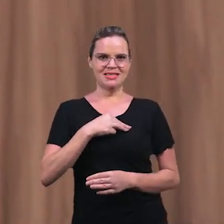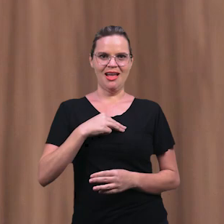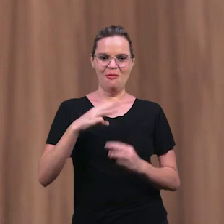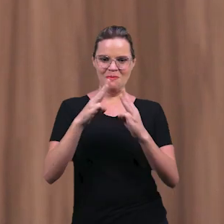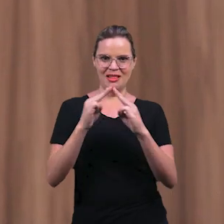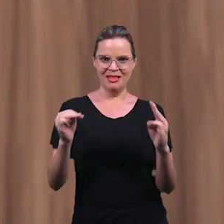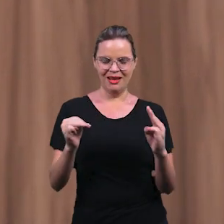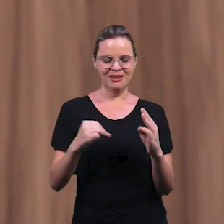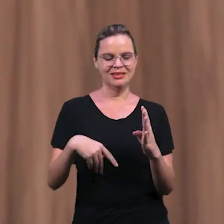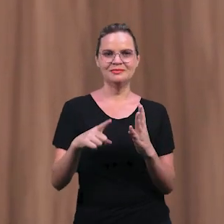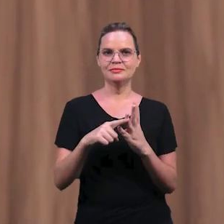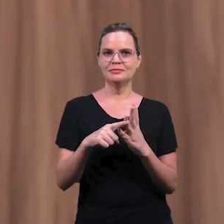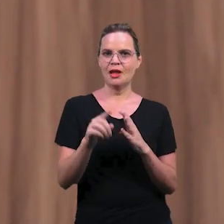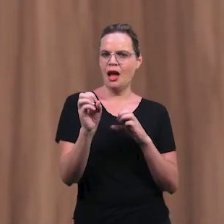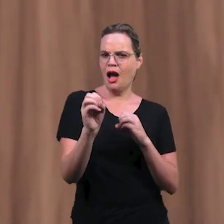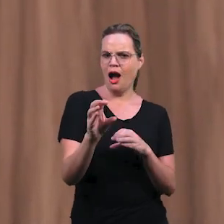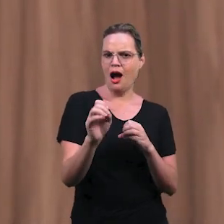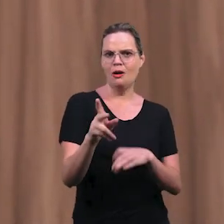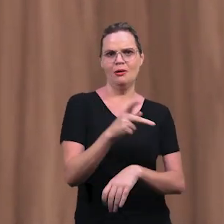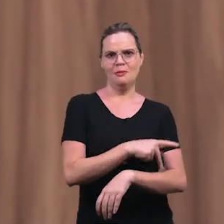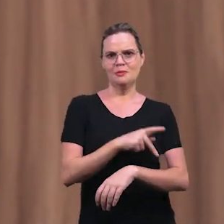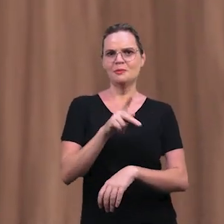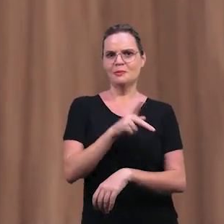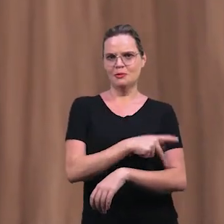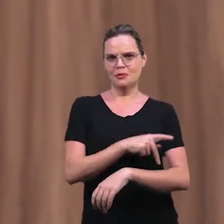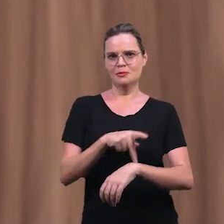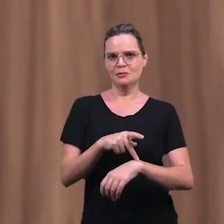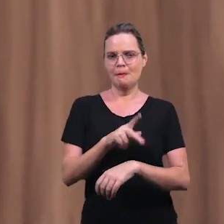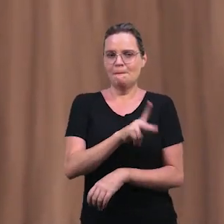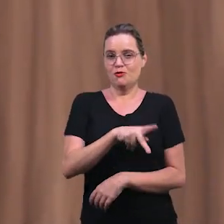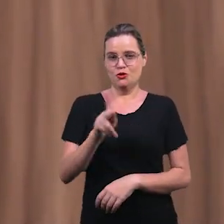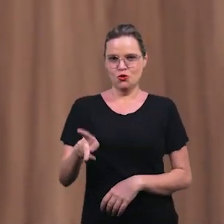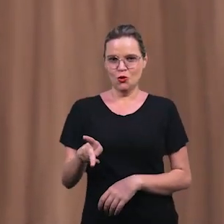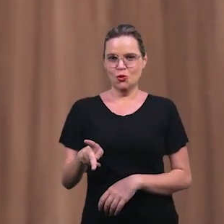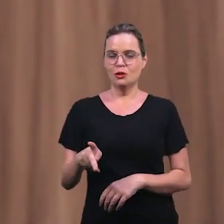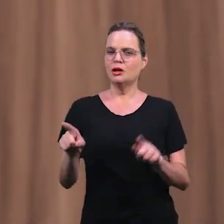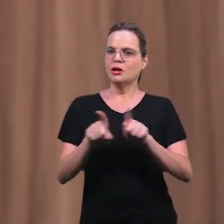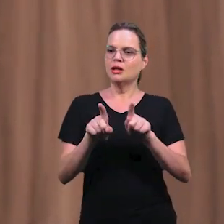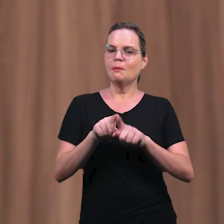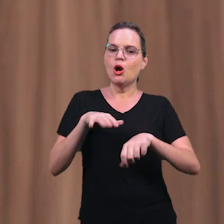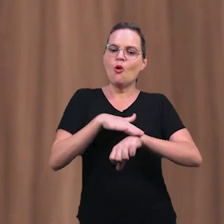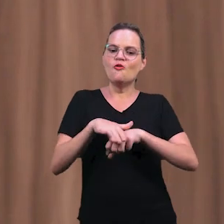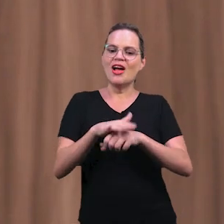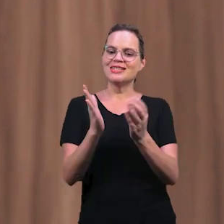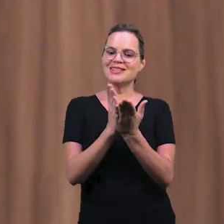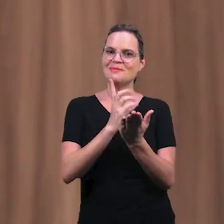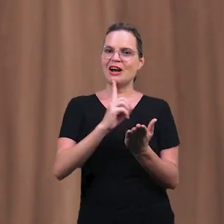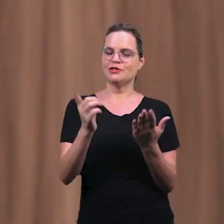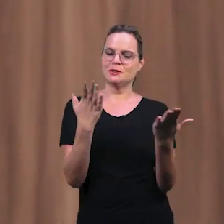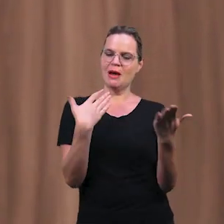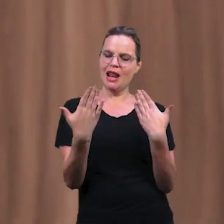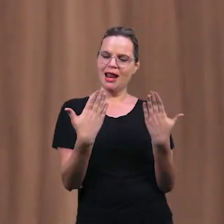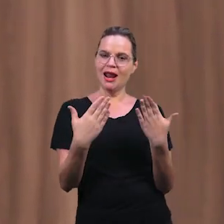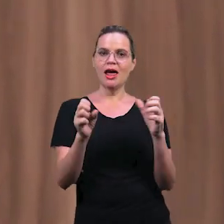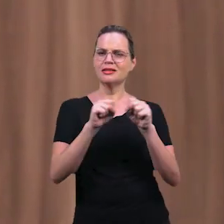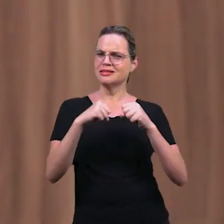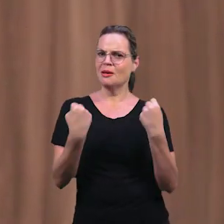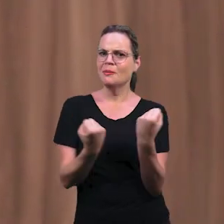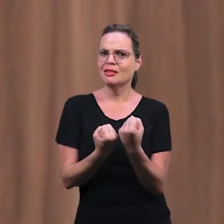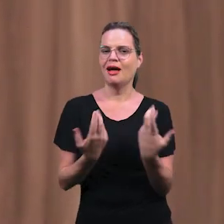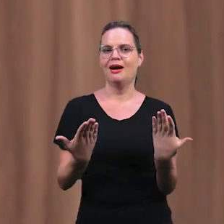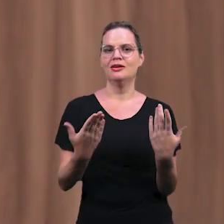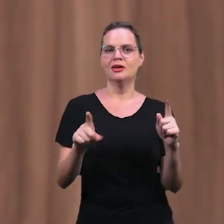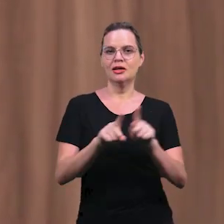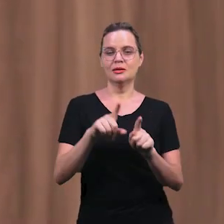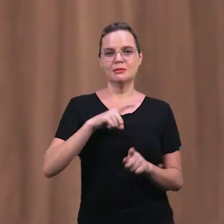com as aulas das professoras, com conversas bíblicas, que sempre foi o lugar, né, junto com os seminários de onde a gente aprende, e ter a